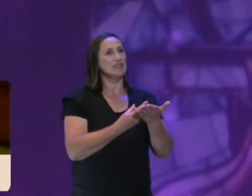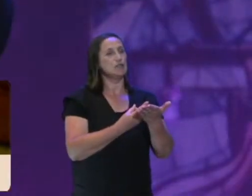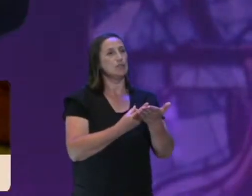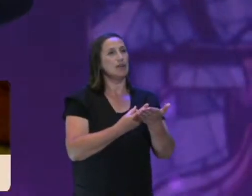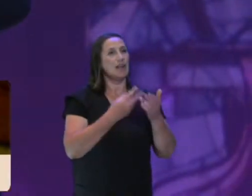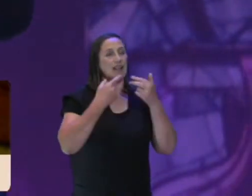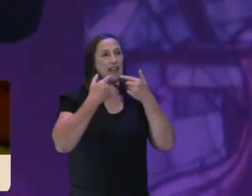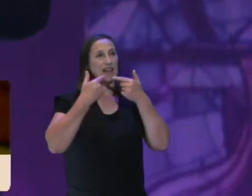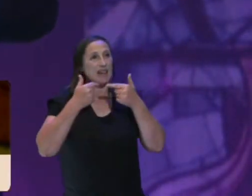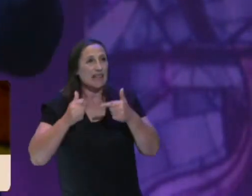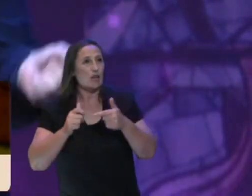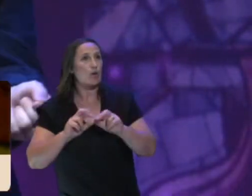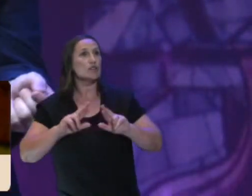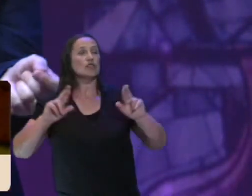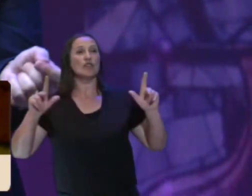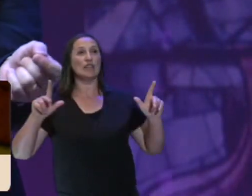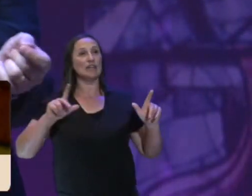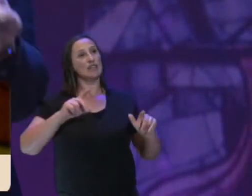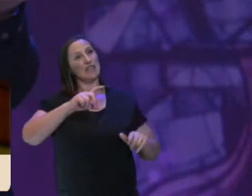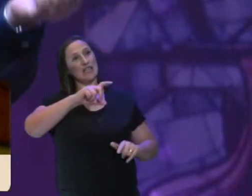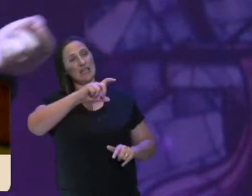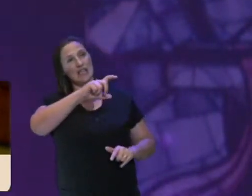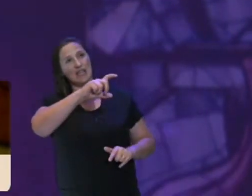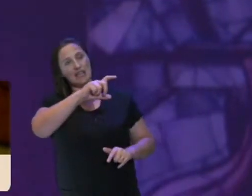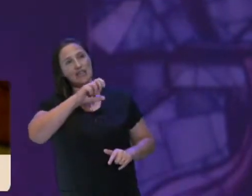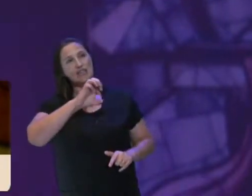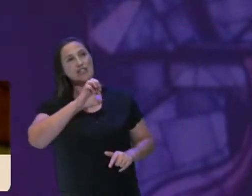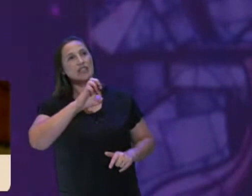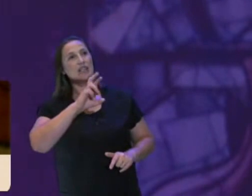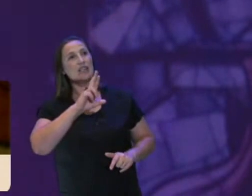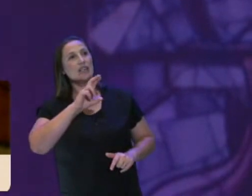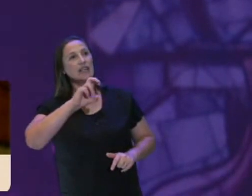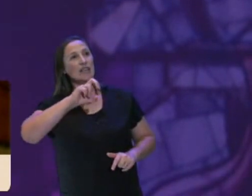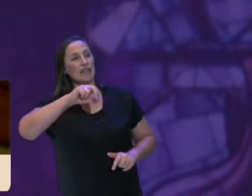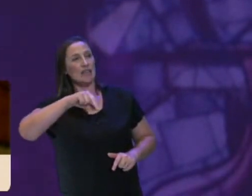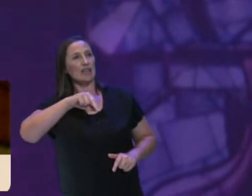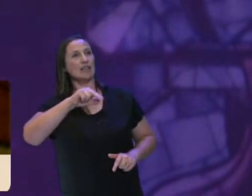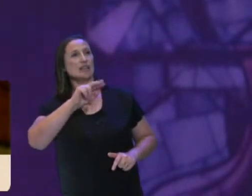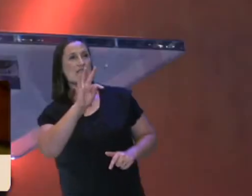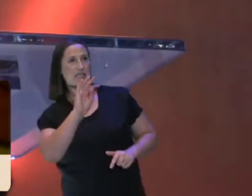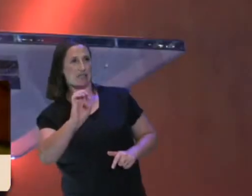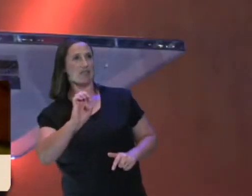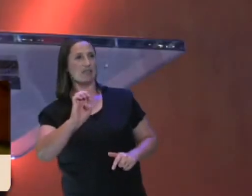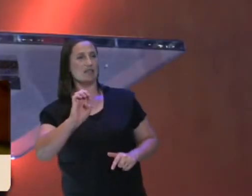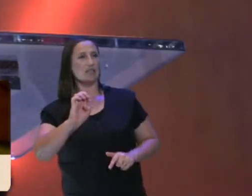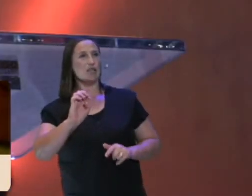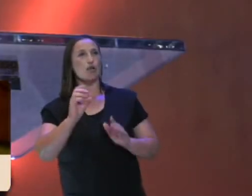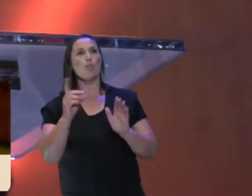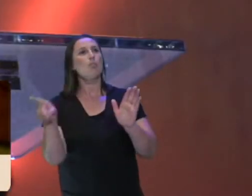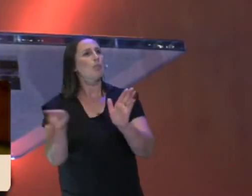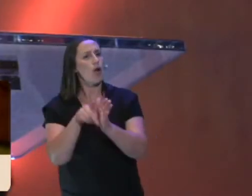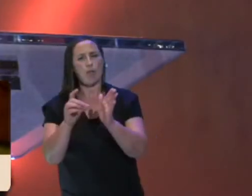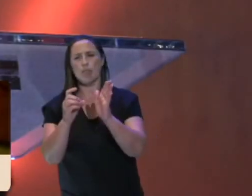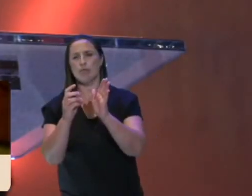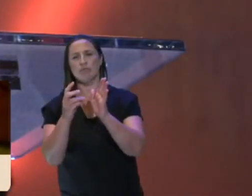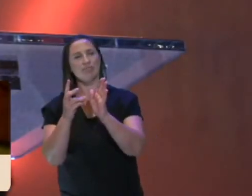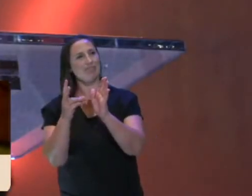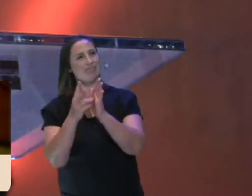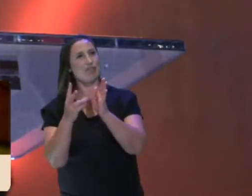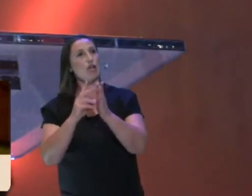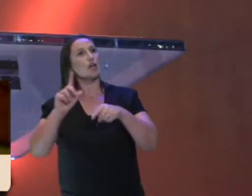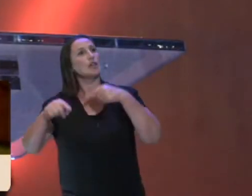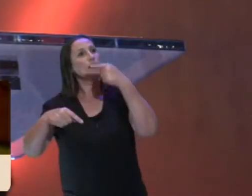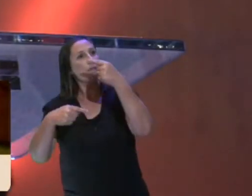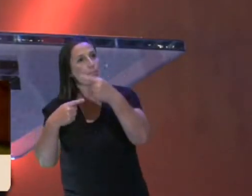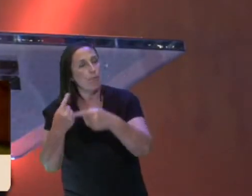uma gramática xerente, porque não existia. Depois tiveram que alfabetizar os índios